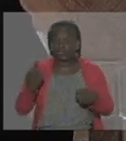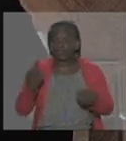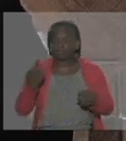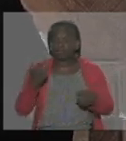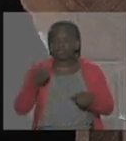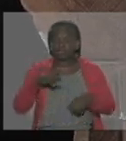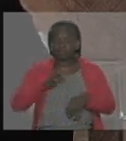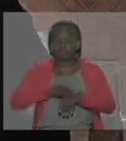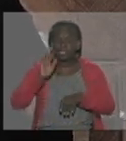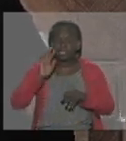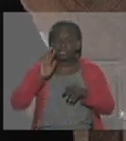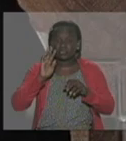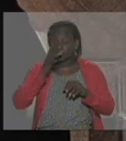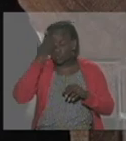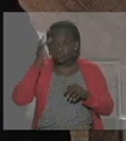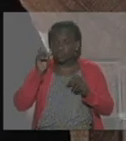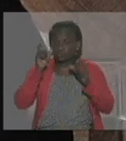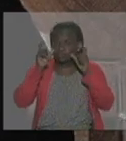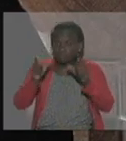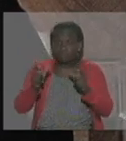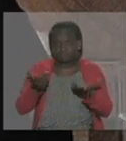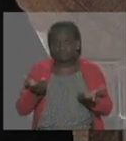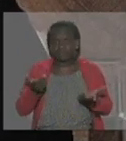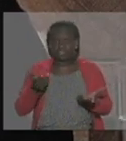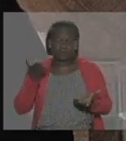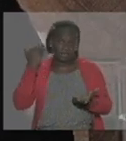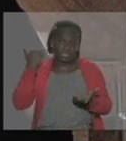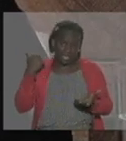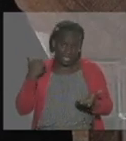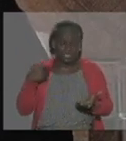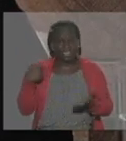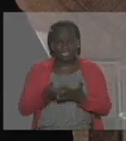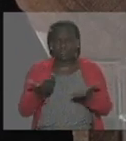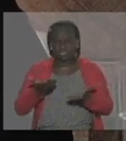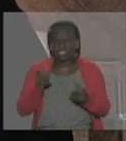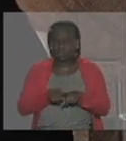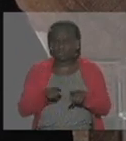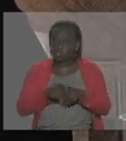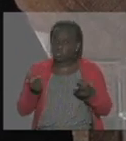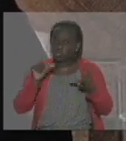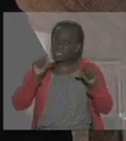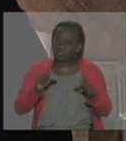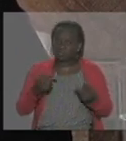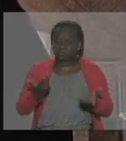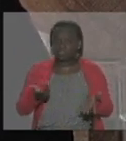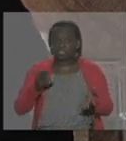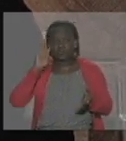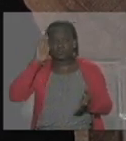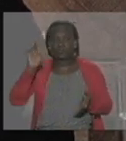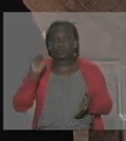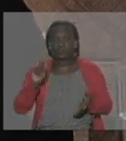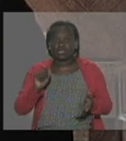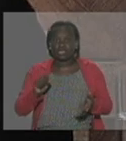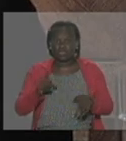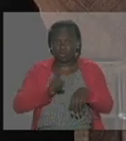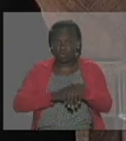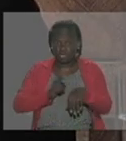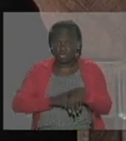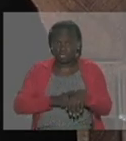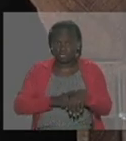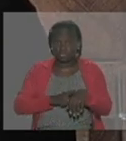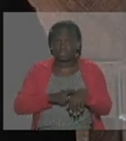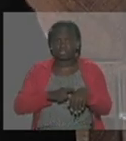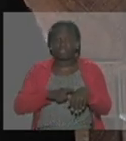ter uma matéria puxadora e naquela época eu acredito que hoje também Talvez um pouco menos a questão